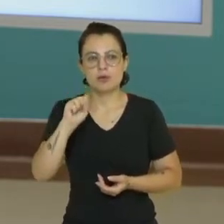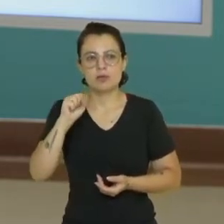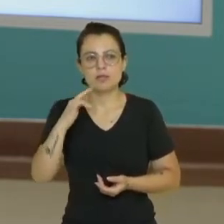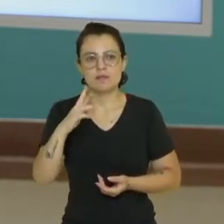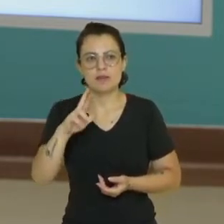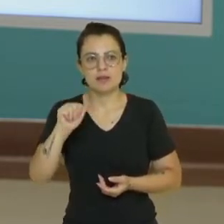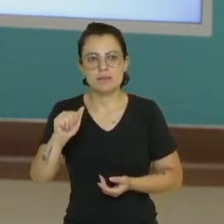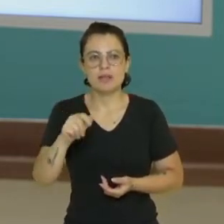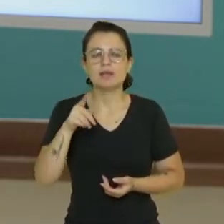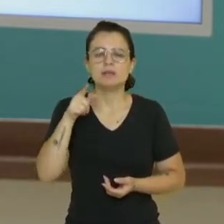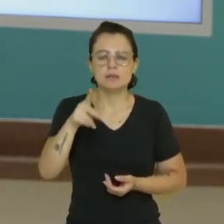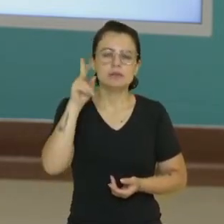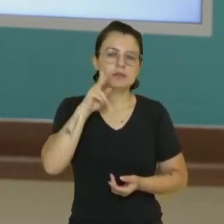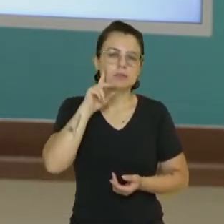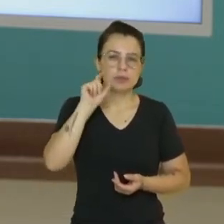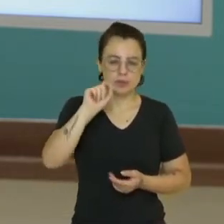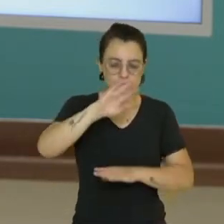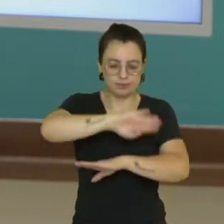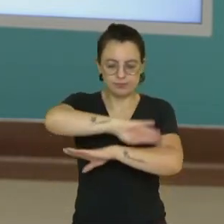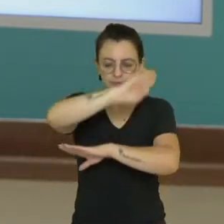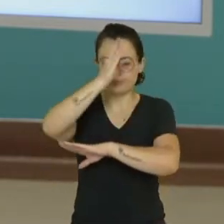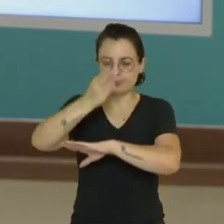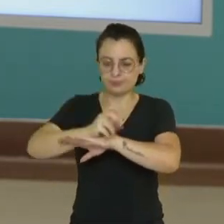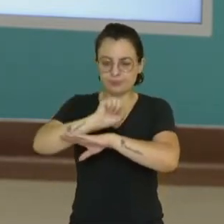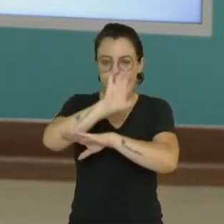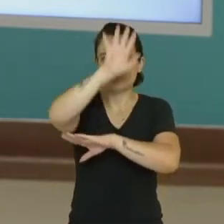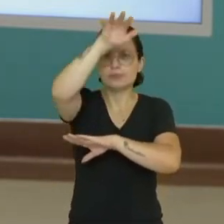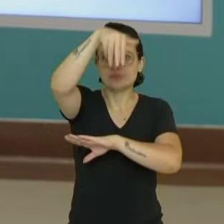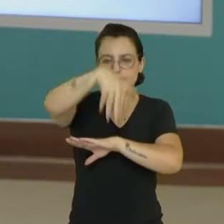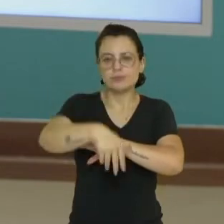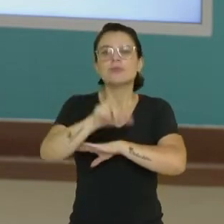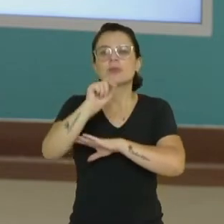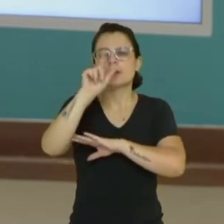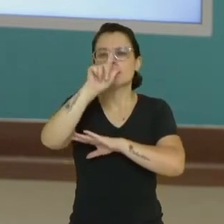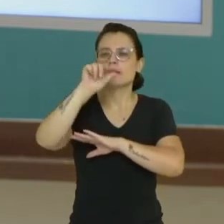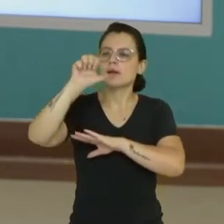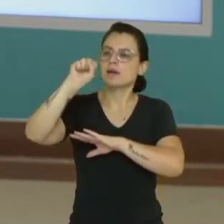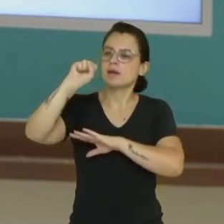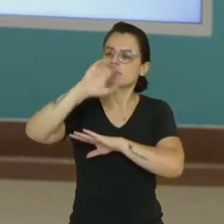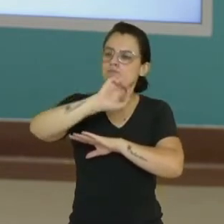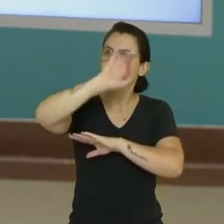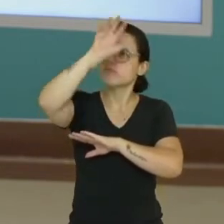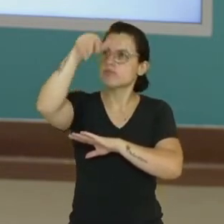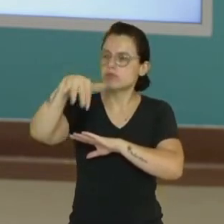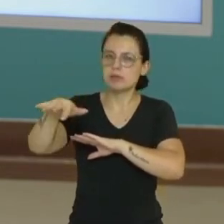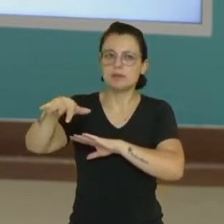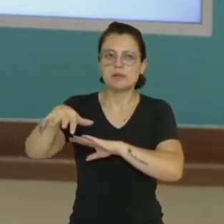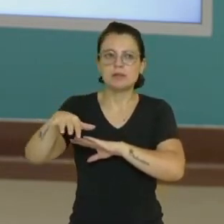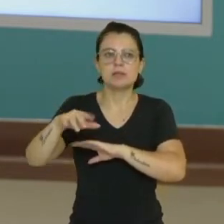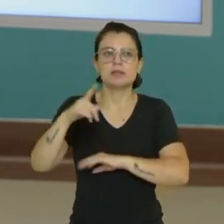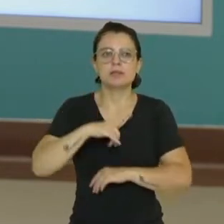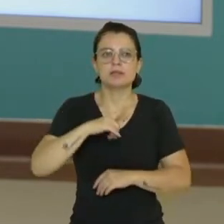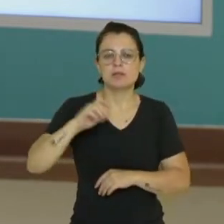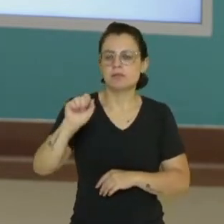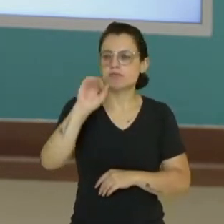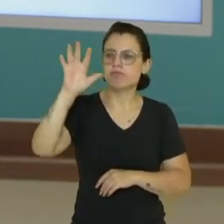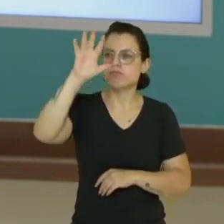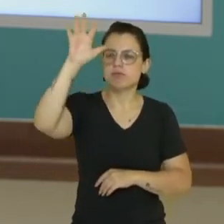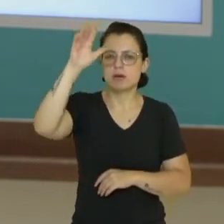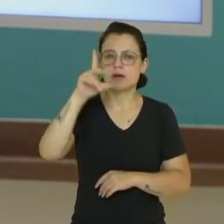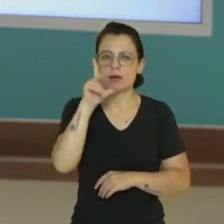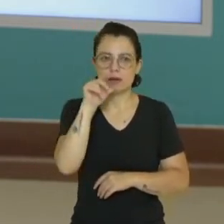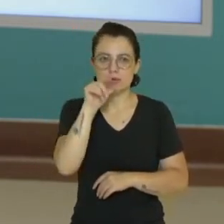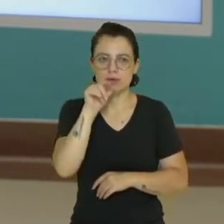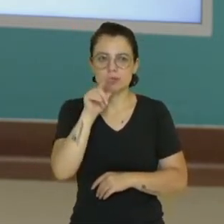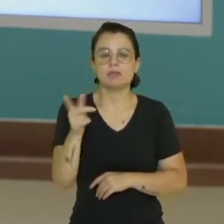quando um vulcão entra em erupção, ele libera alguns gases. E um deles, por exemplo, era o vapor de água. Então nós